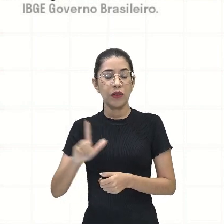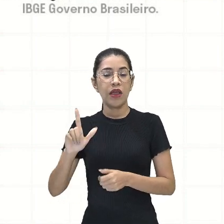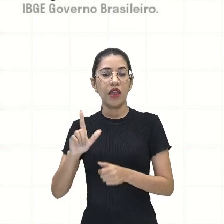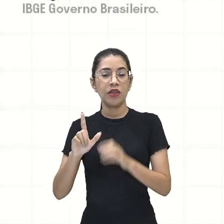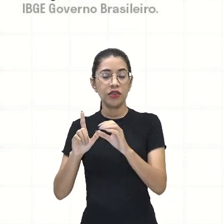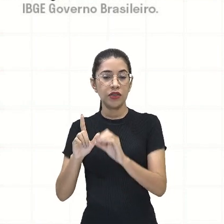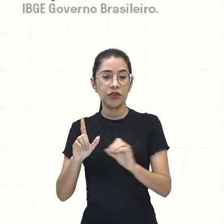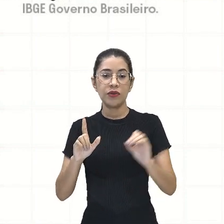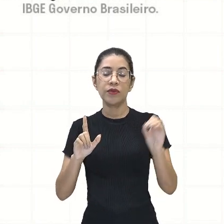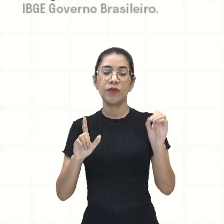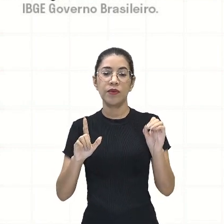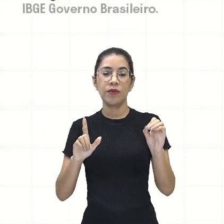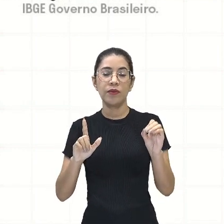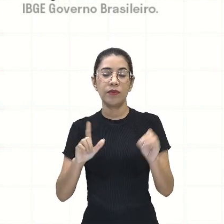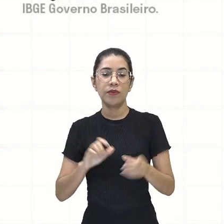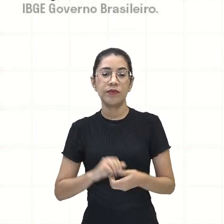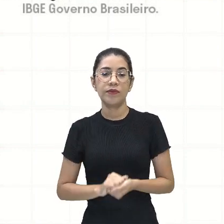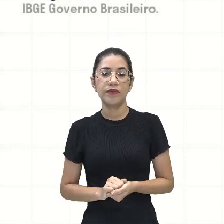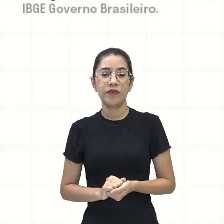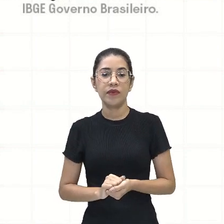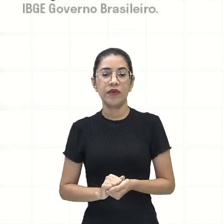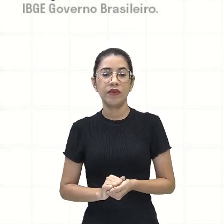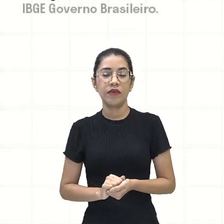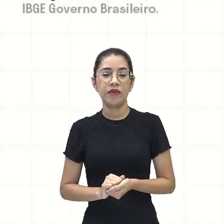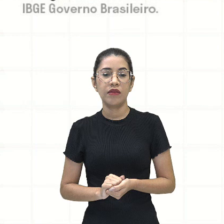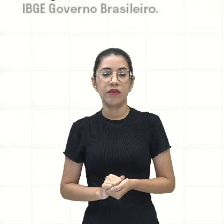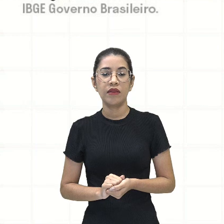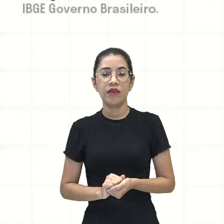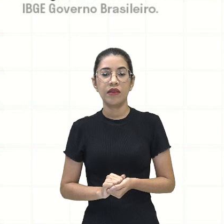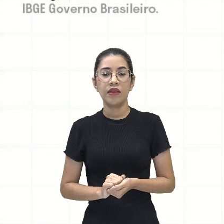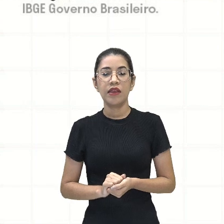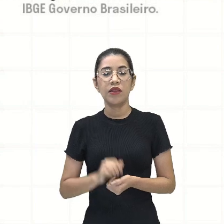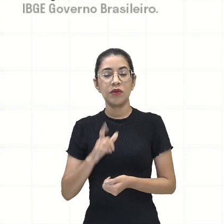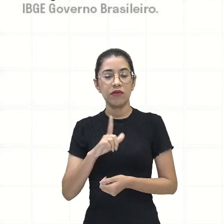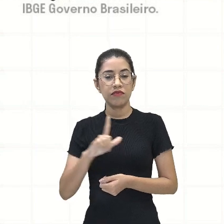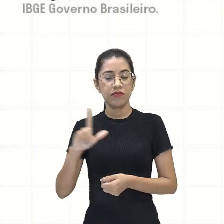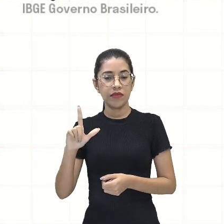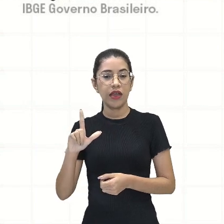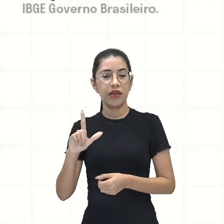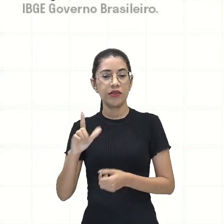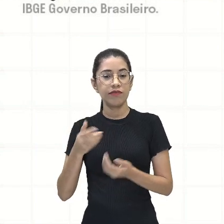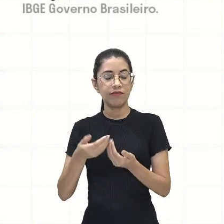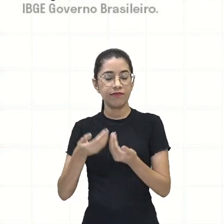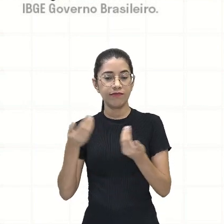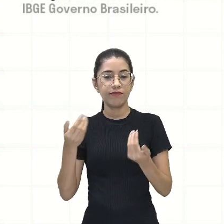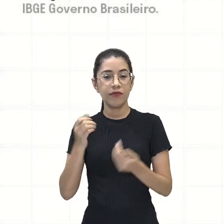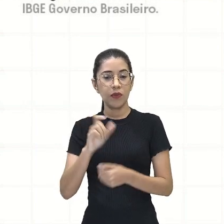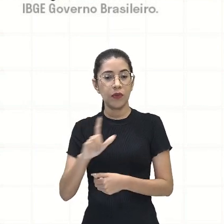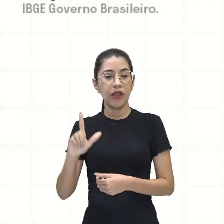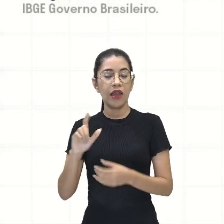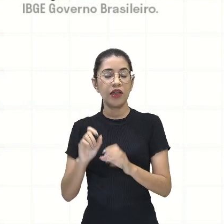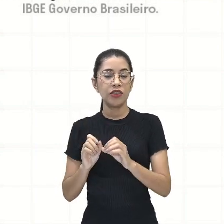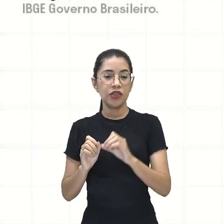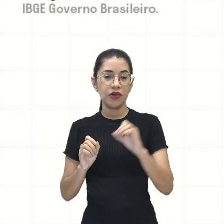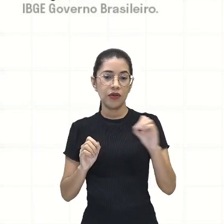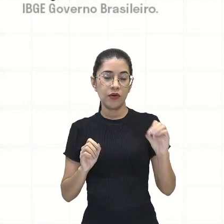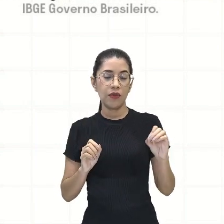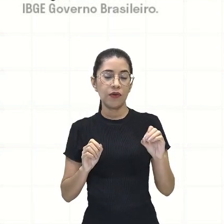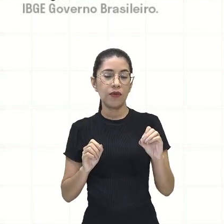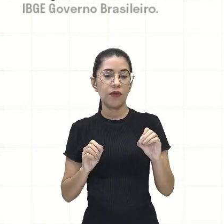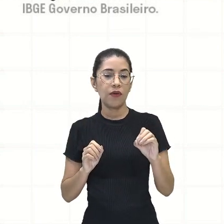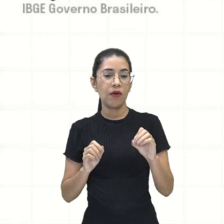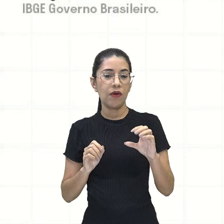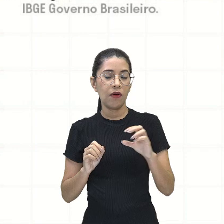o do lado oeste. Então, aqui no nordeste oriental, a gente tem o leste, a parte leste, e nordeste ocidental,